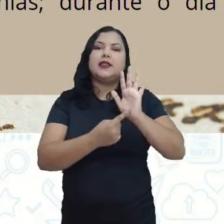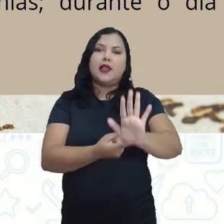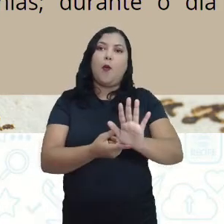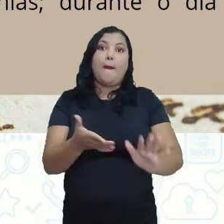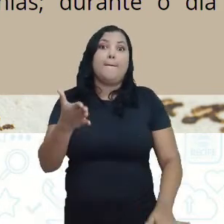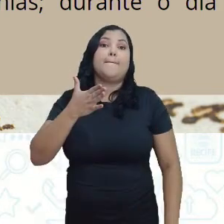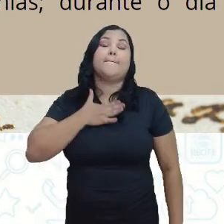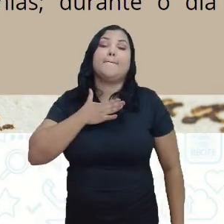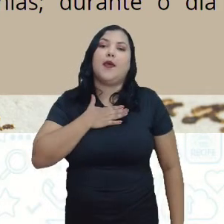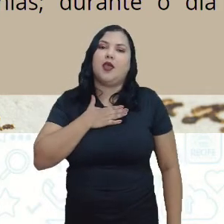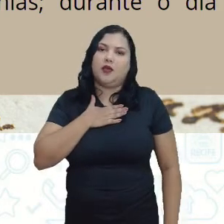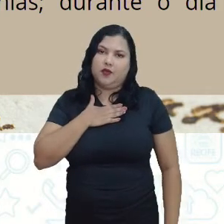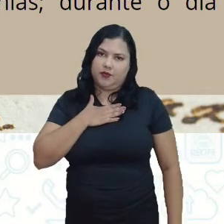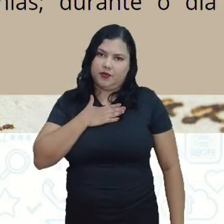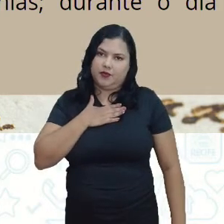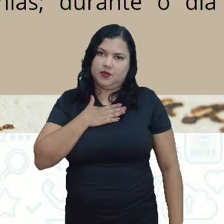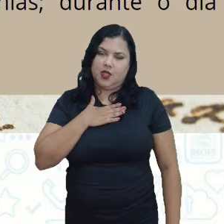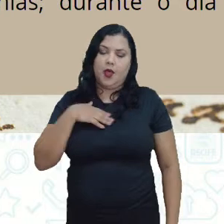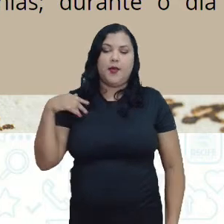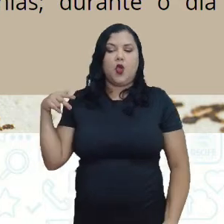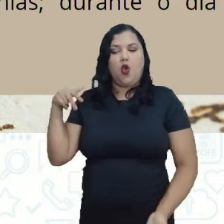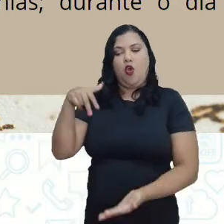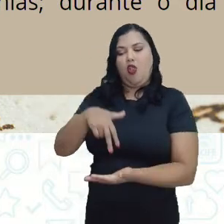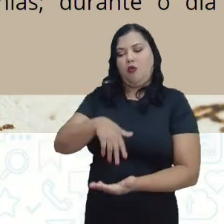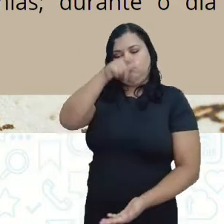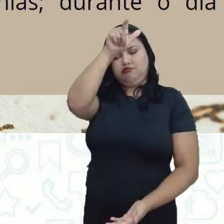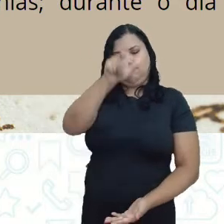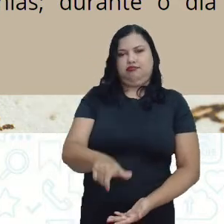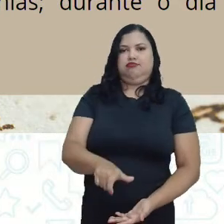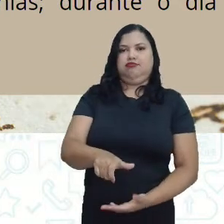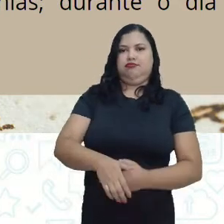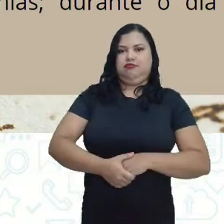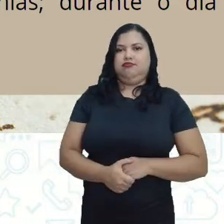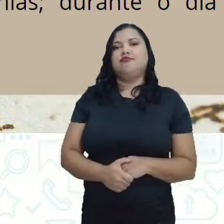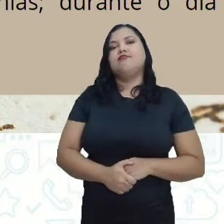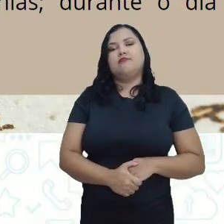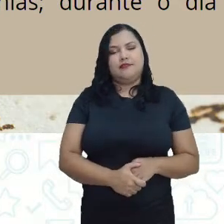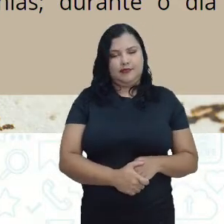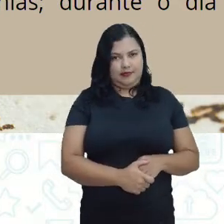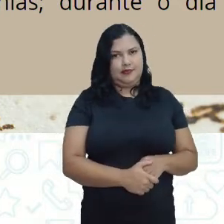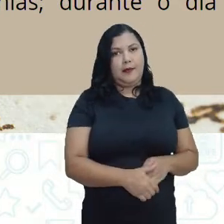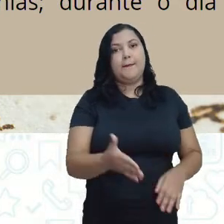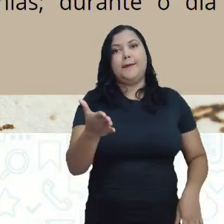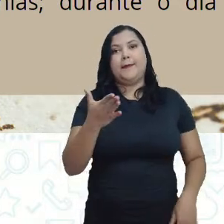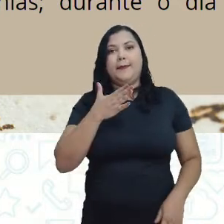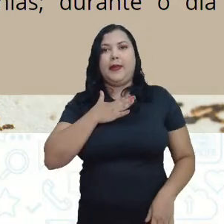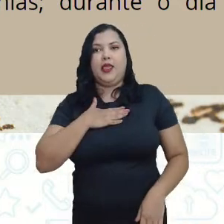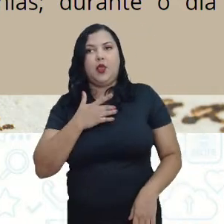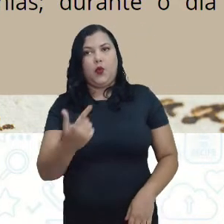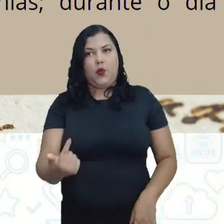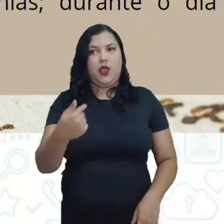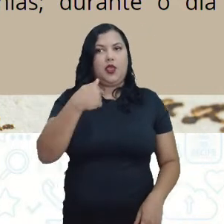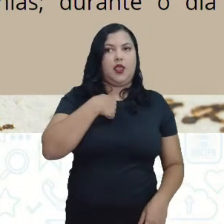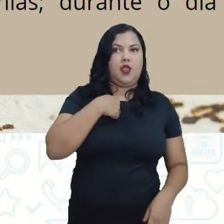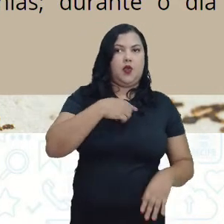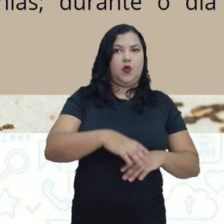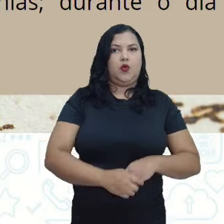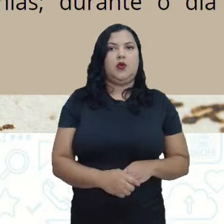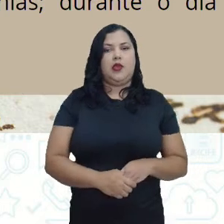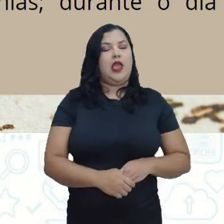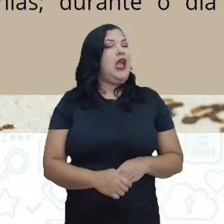é meu, eu me coloco ali. Eu tomo posse daquilo. Então, ó, o eu,